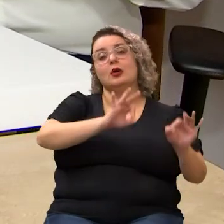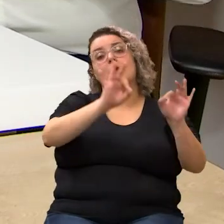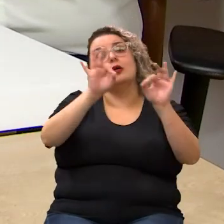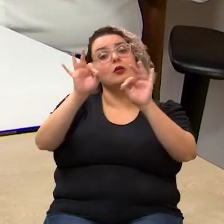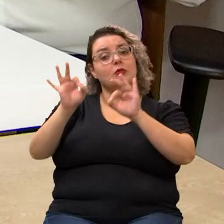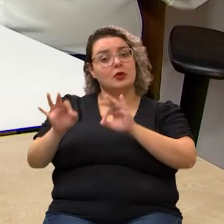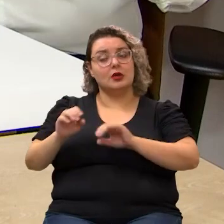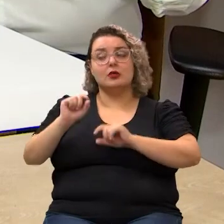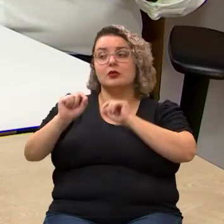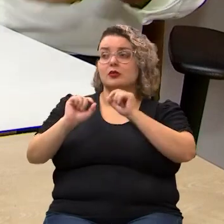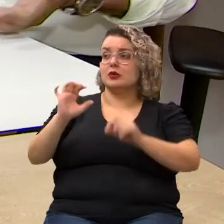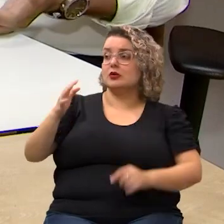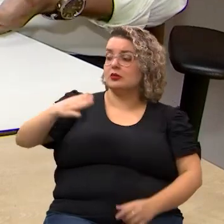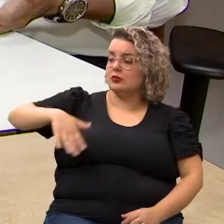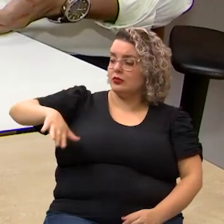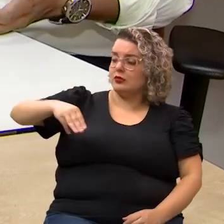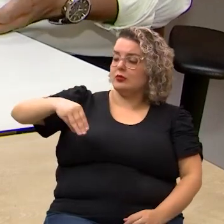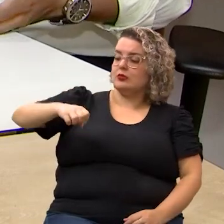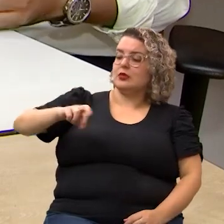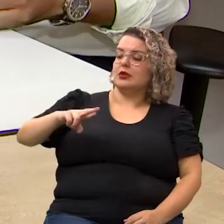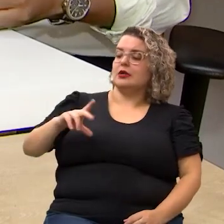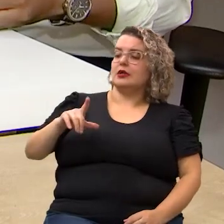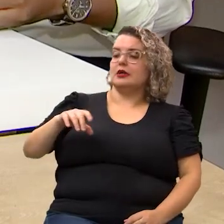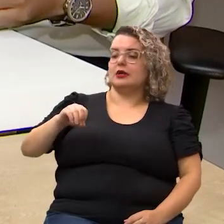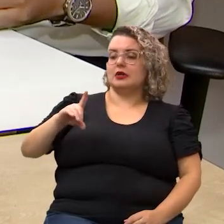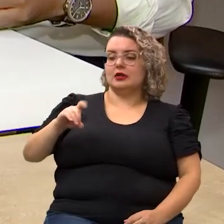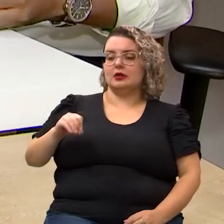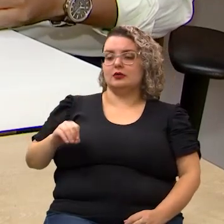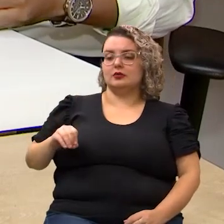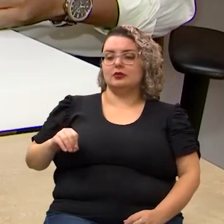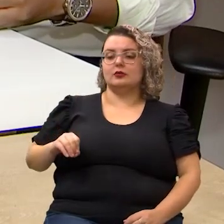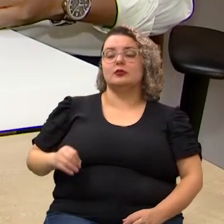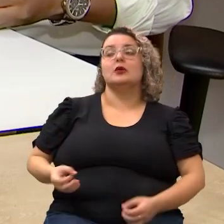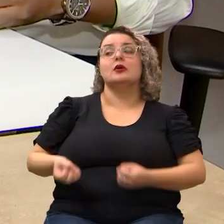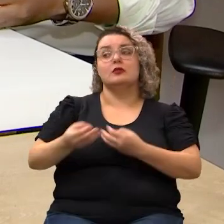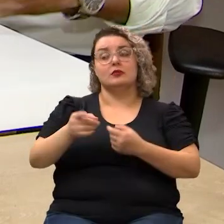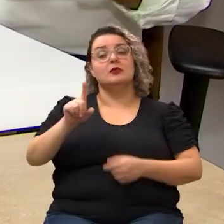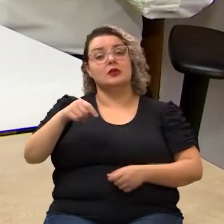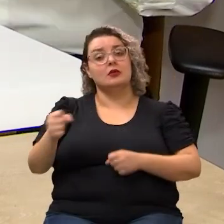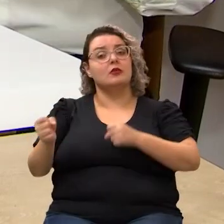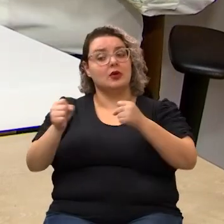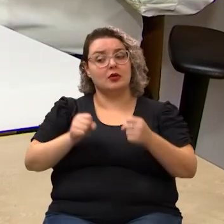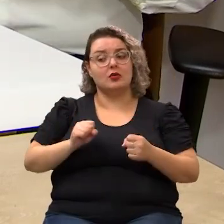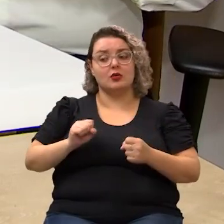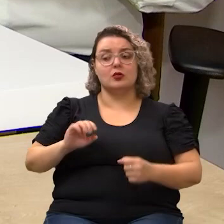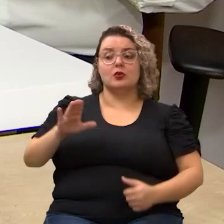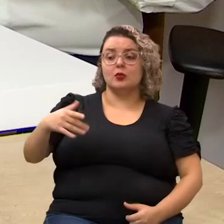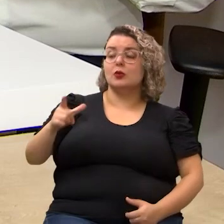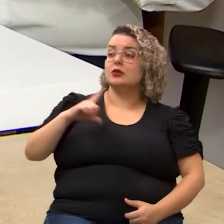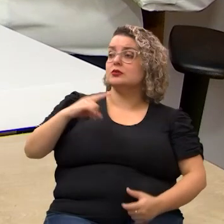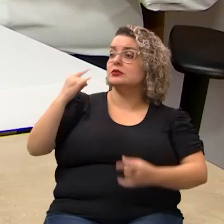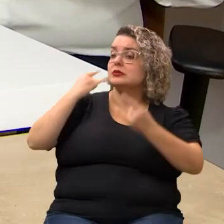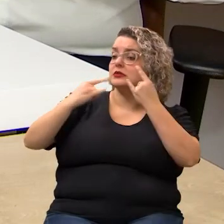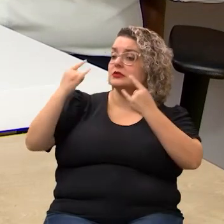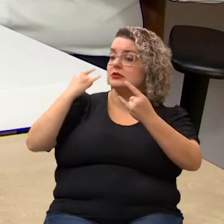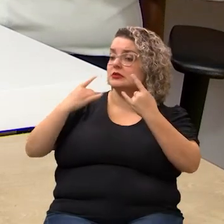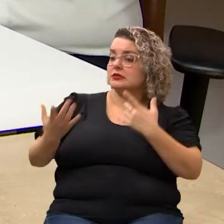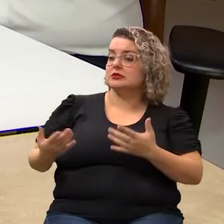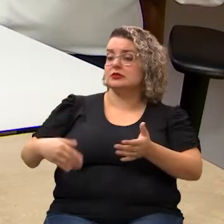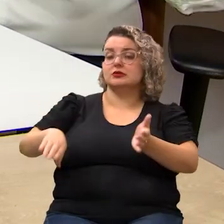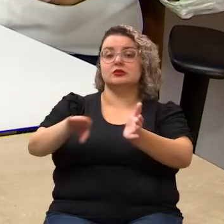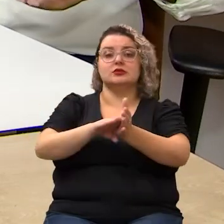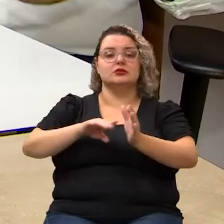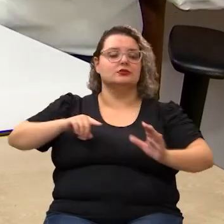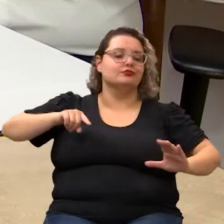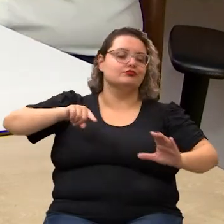acompanhar o que está acontecendo no mercado é importante. Informação é poder. Então, quando você tem interesse em